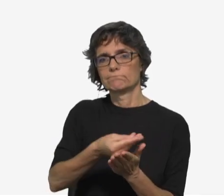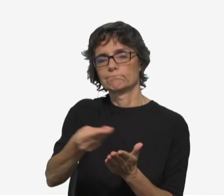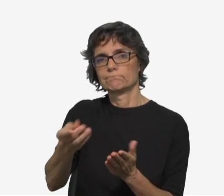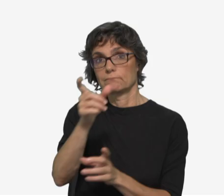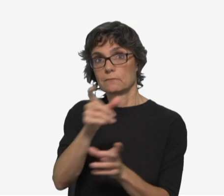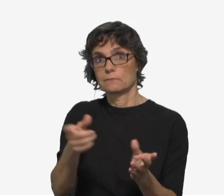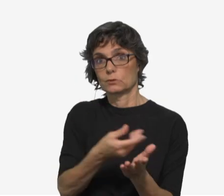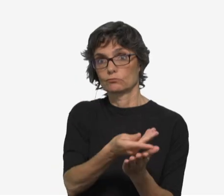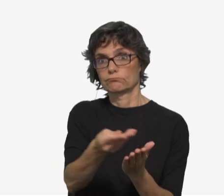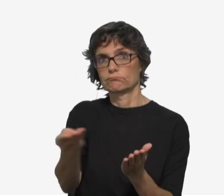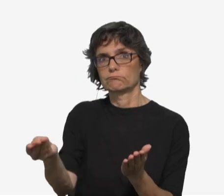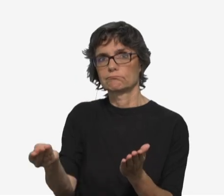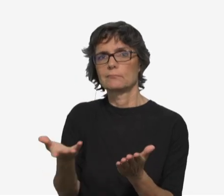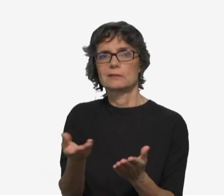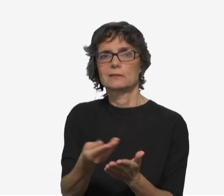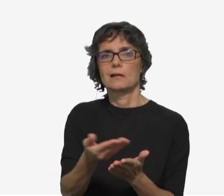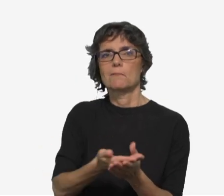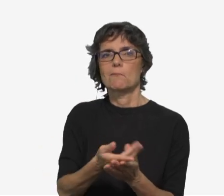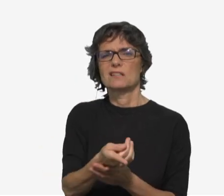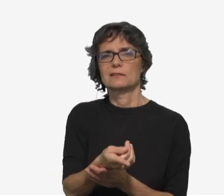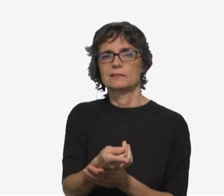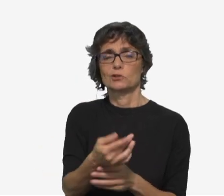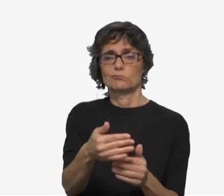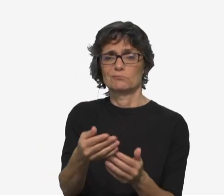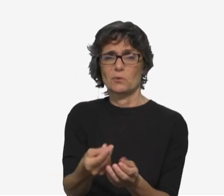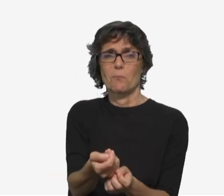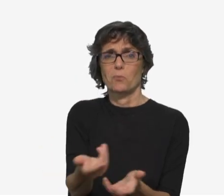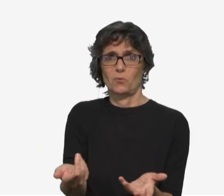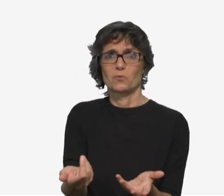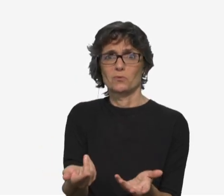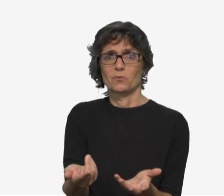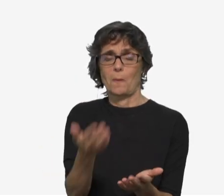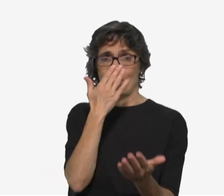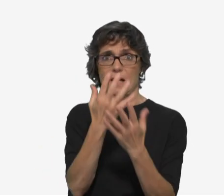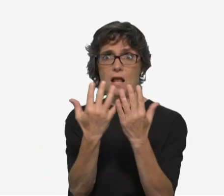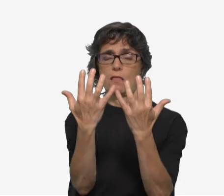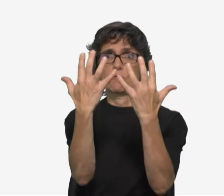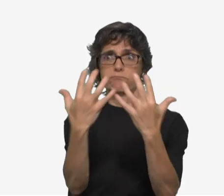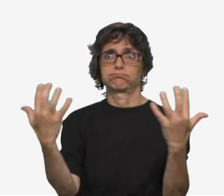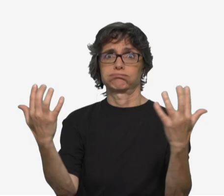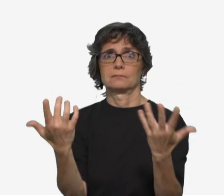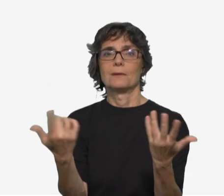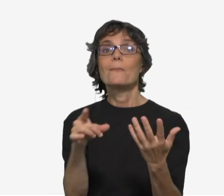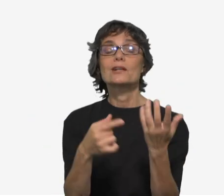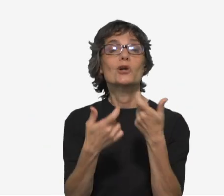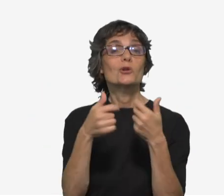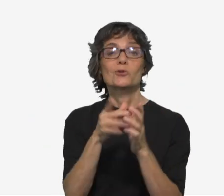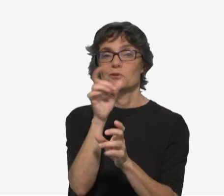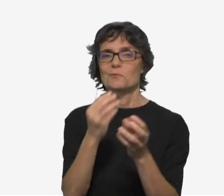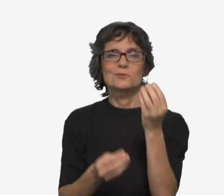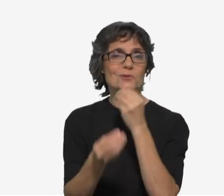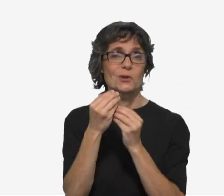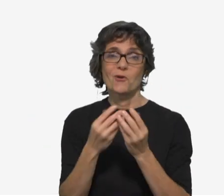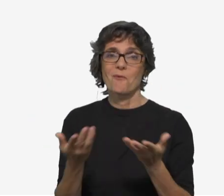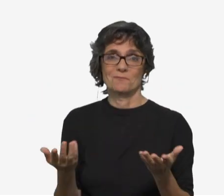estão, mas que são pães à partida limitados, mas que depois todos se alimentam e o